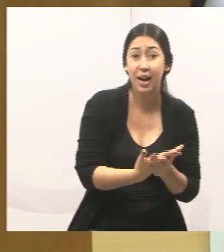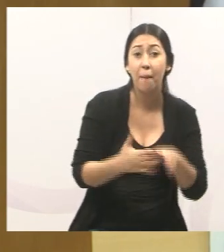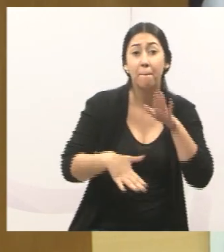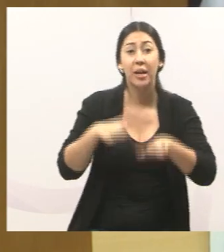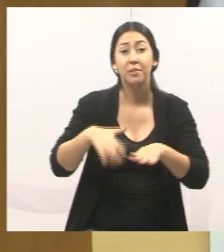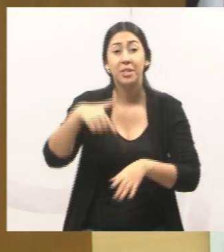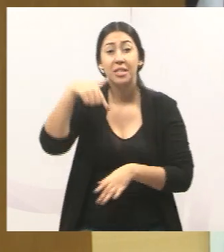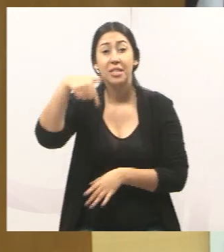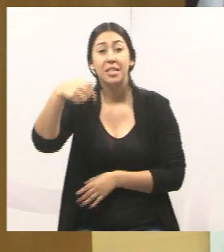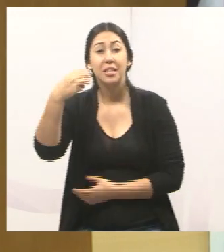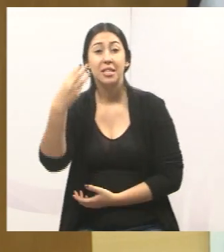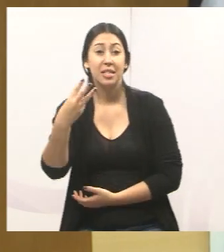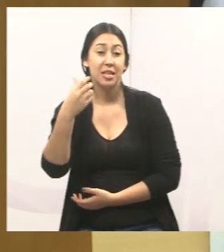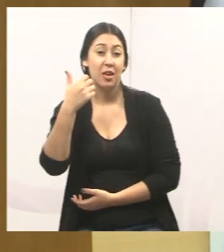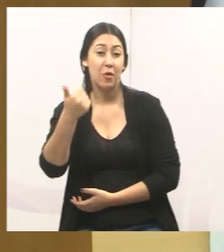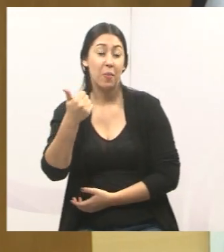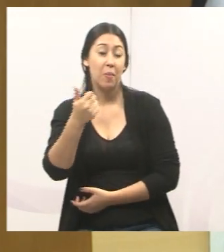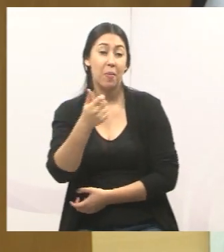731 vagas.